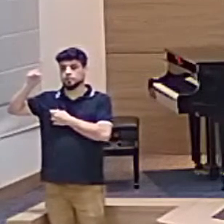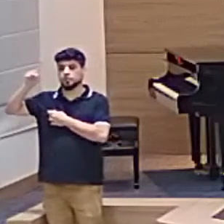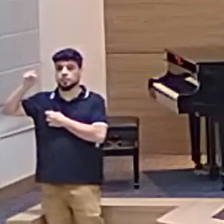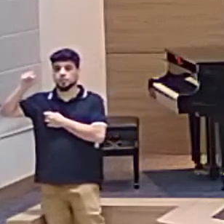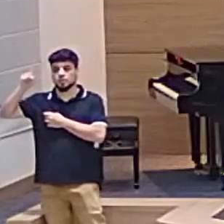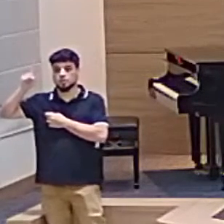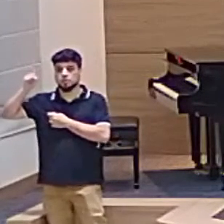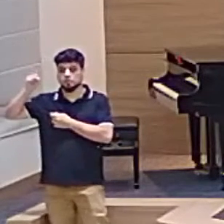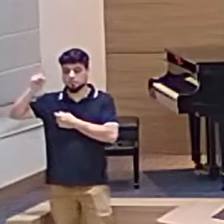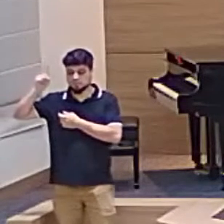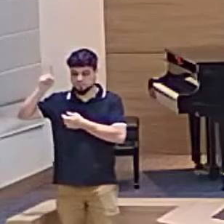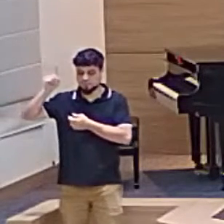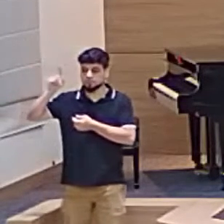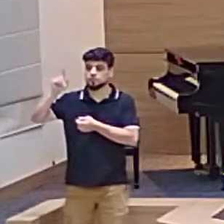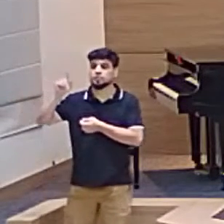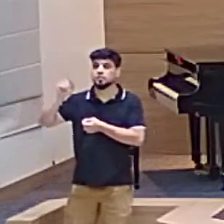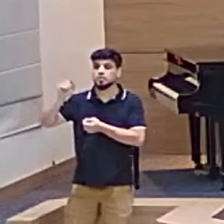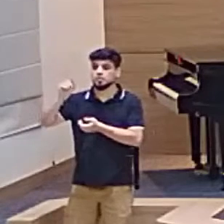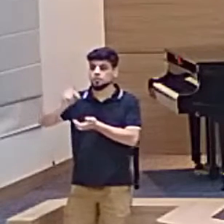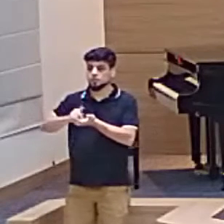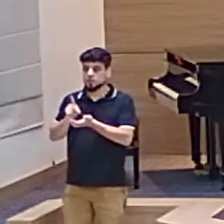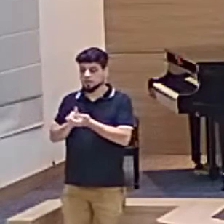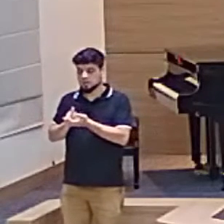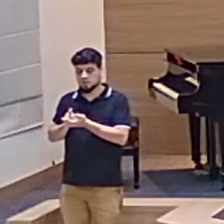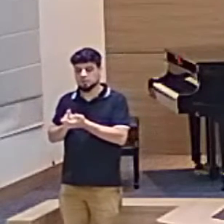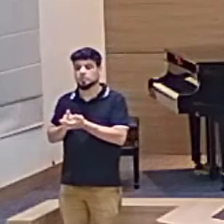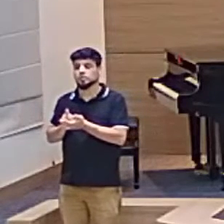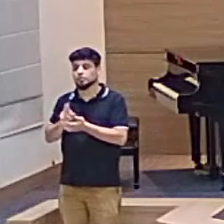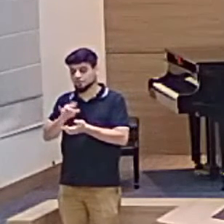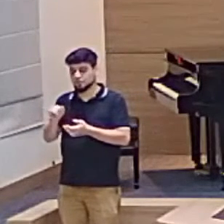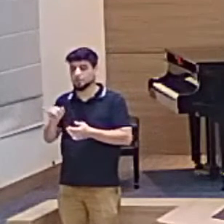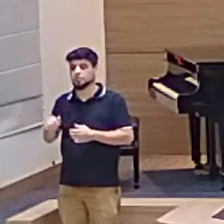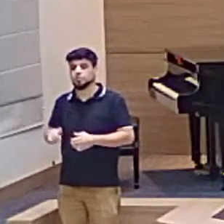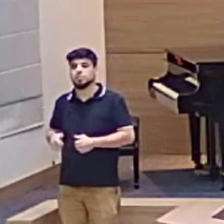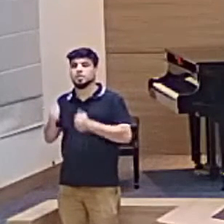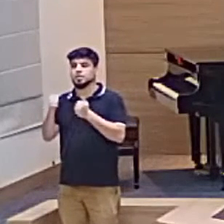Elas serão os melhores esposos do mundo